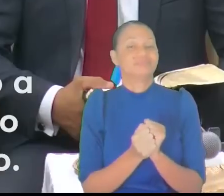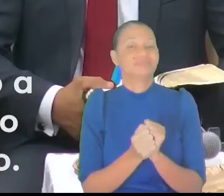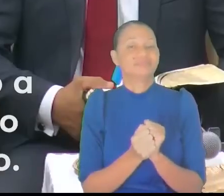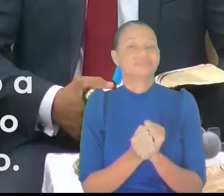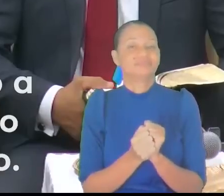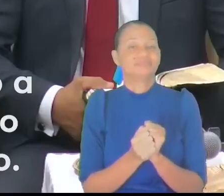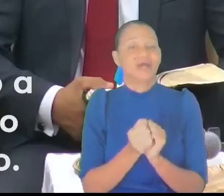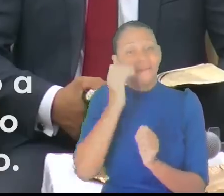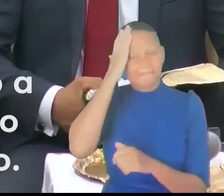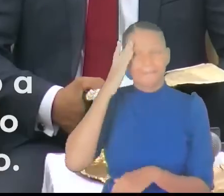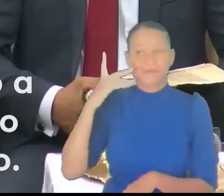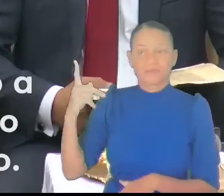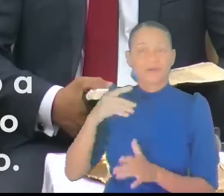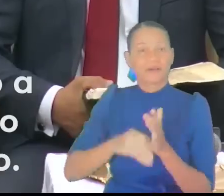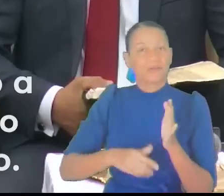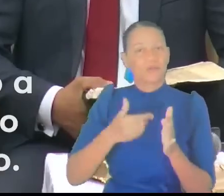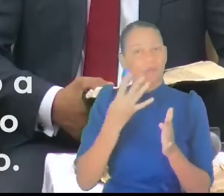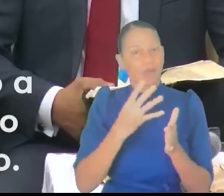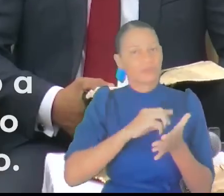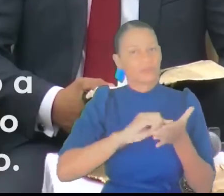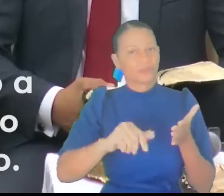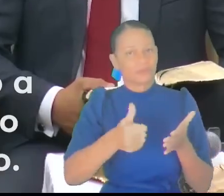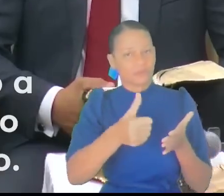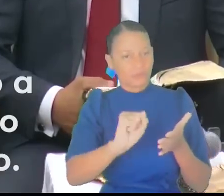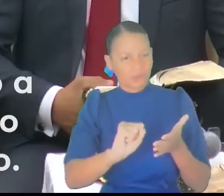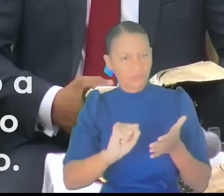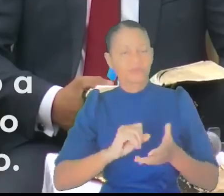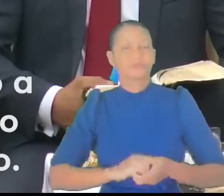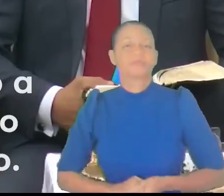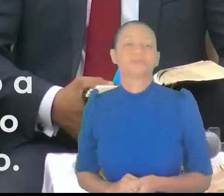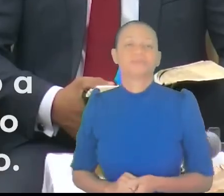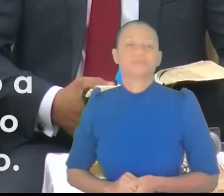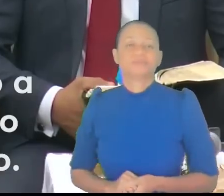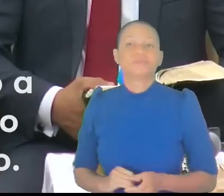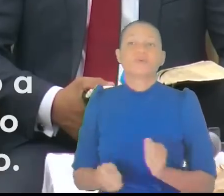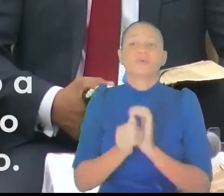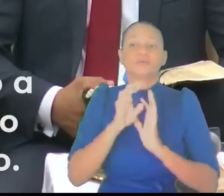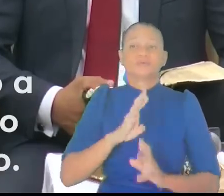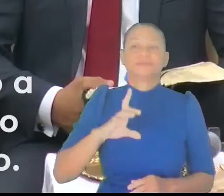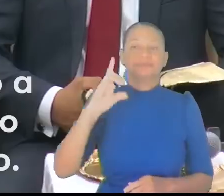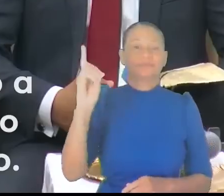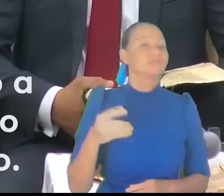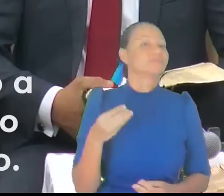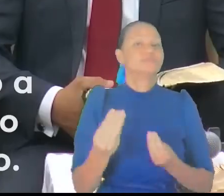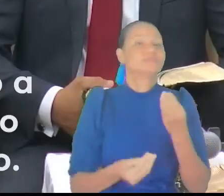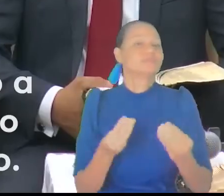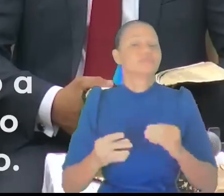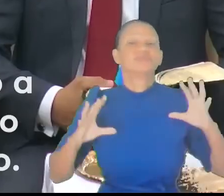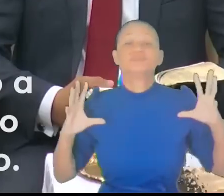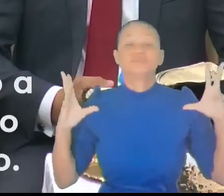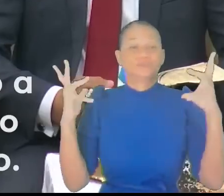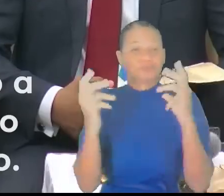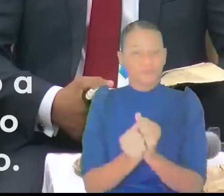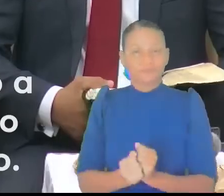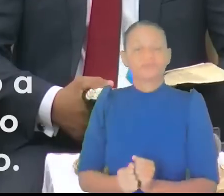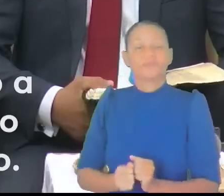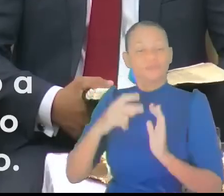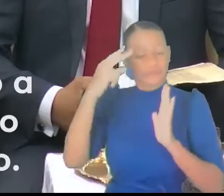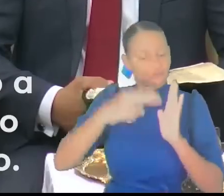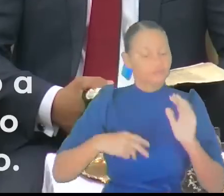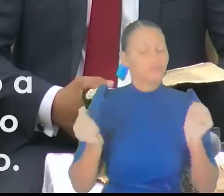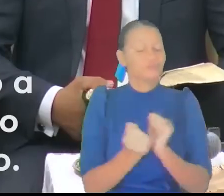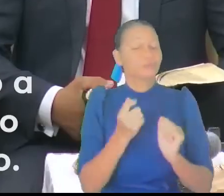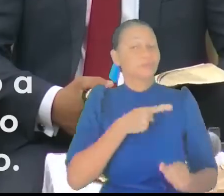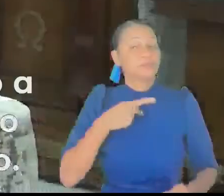é Provérbios 4:18. Provérbios 4:18. Glória a Deus. Como é que está aí? Todo mundo leia junto com o pastor Múcio.